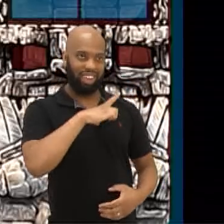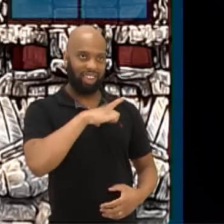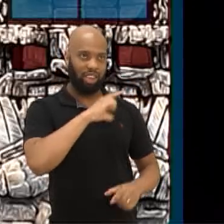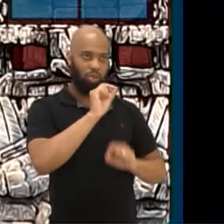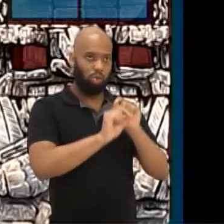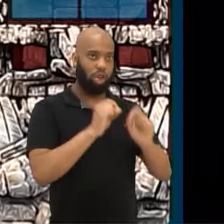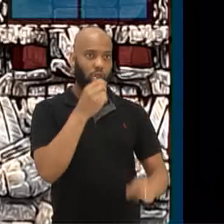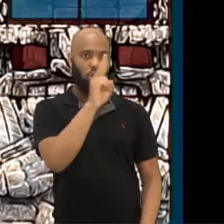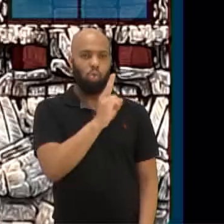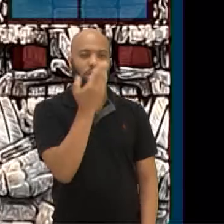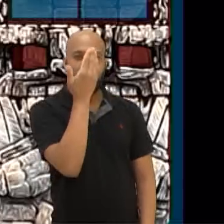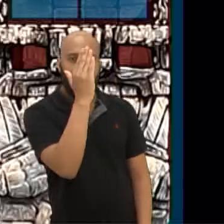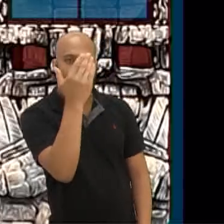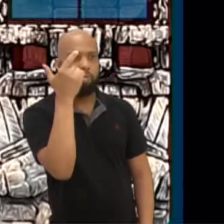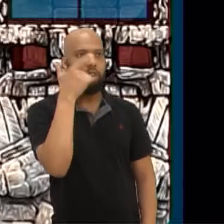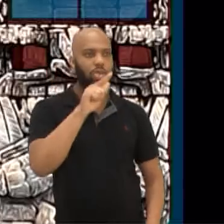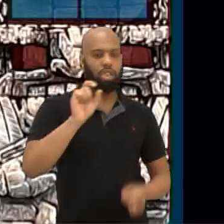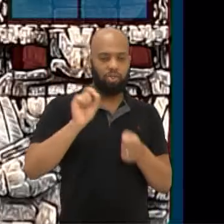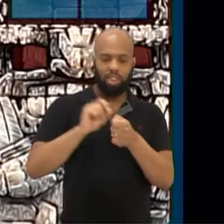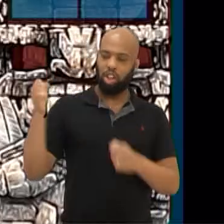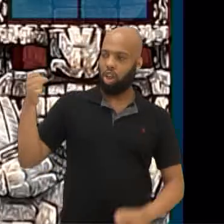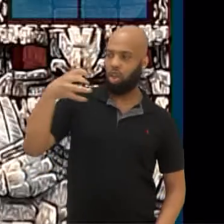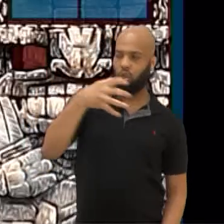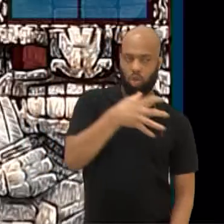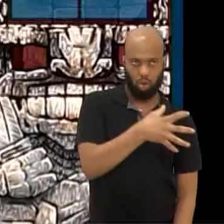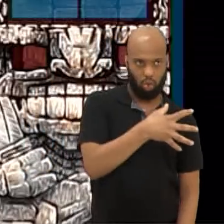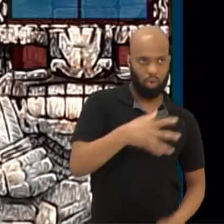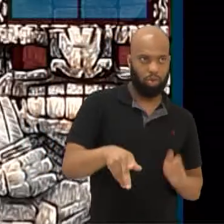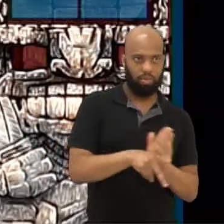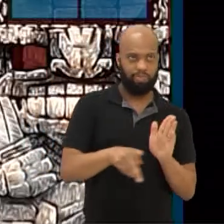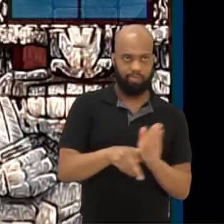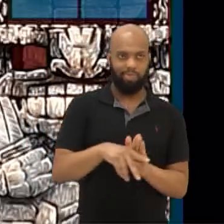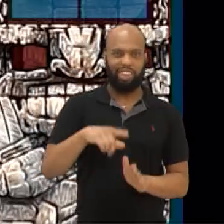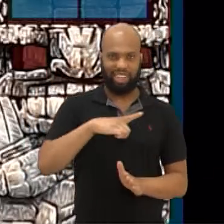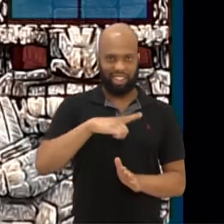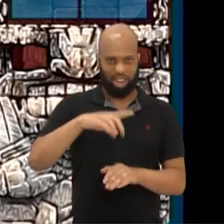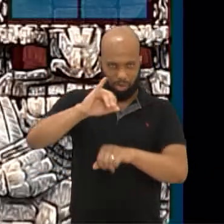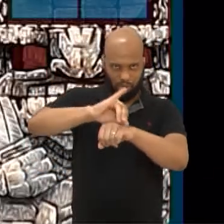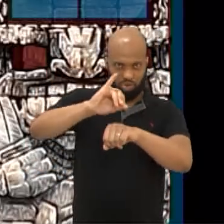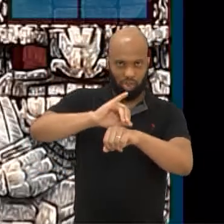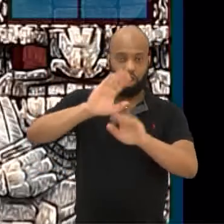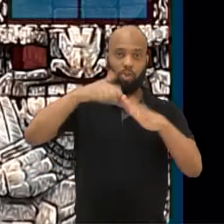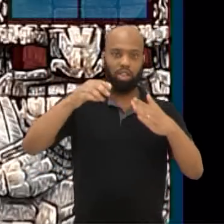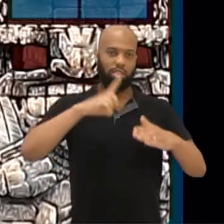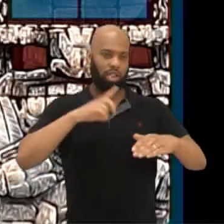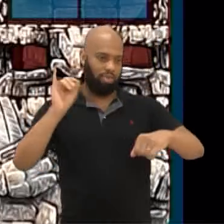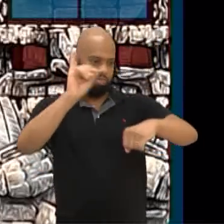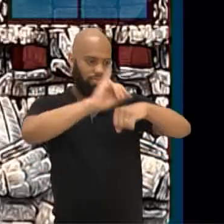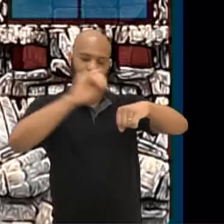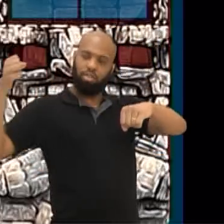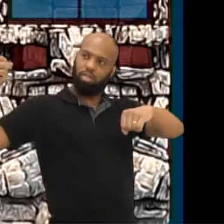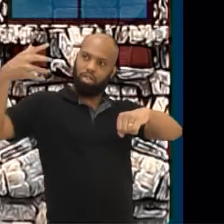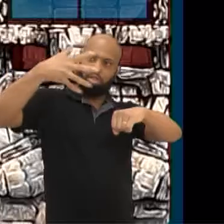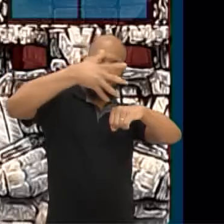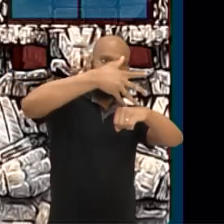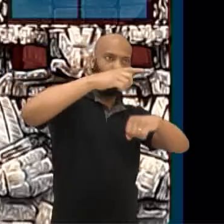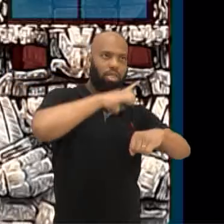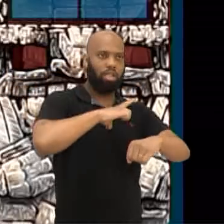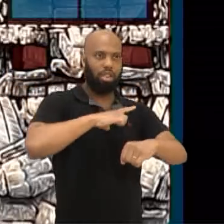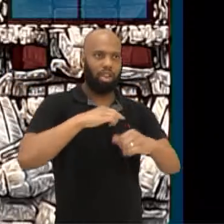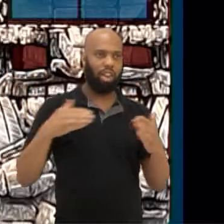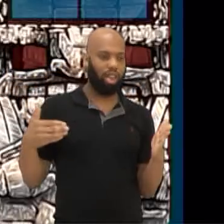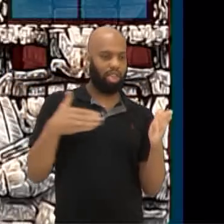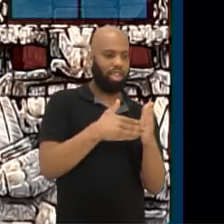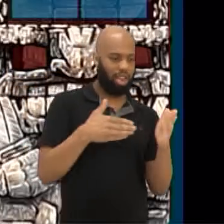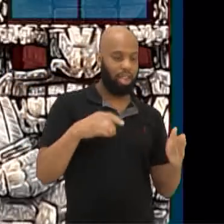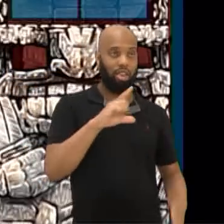use os espelhos para projetar o feixe de luz sobre a relíquia. Então, esse raio de luz, esse feixe de luz tem que vir até essa relíquia